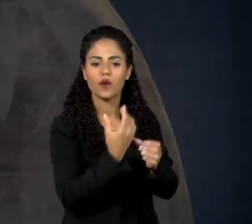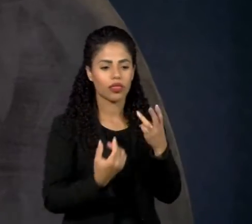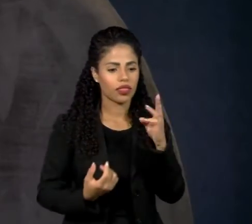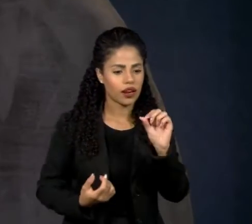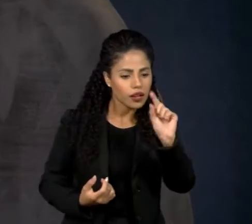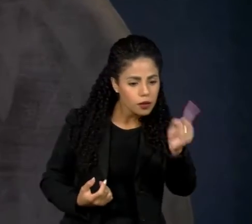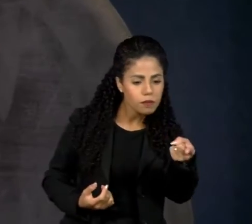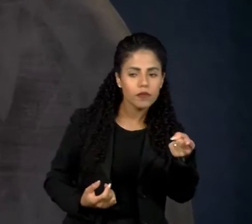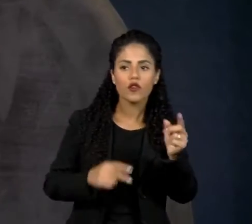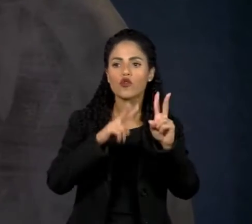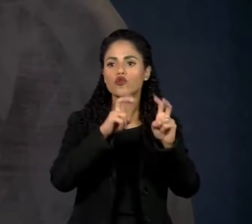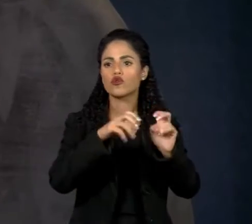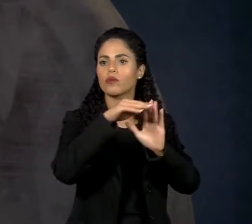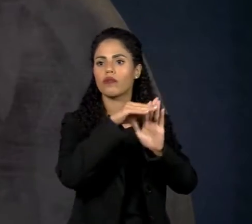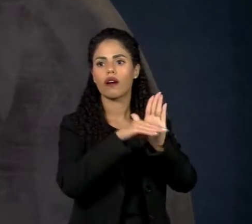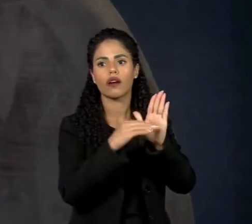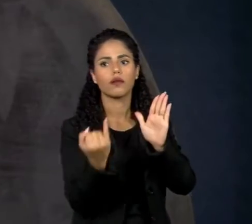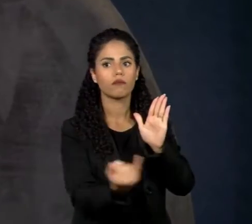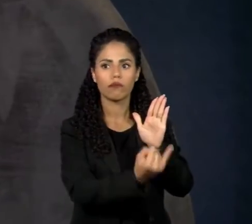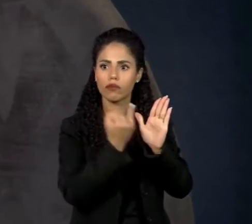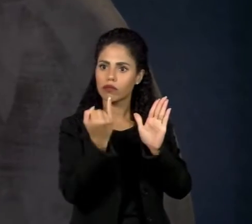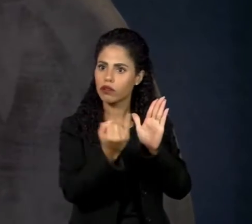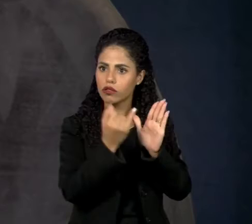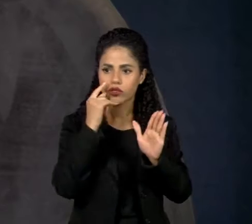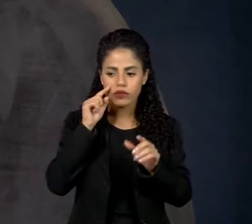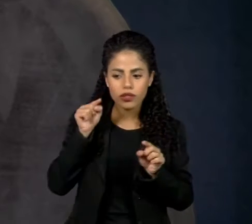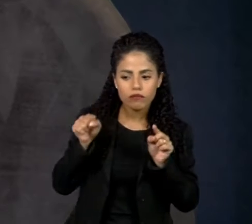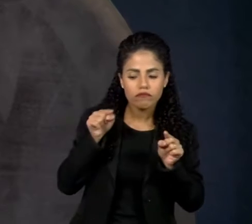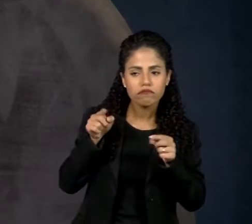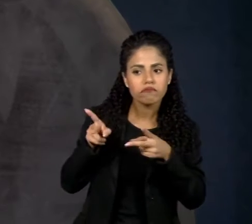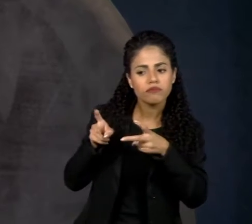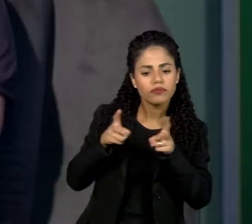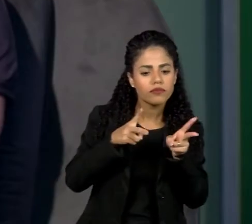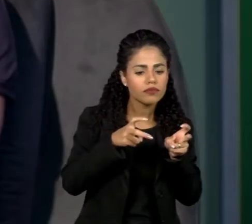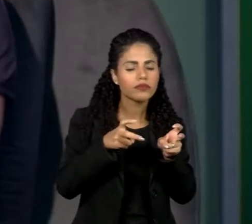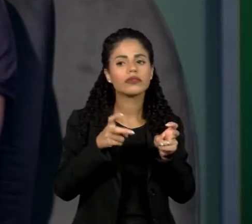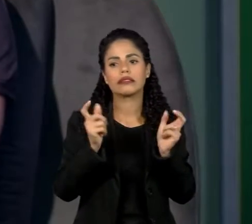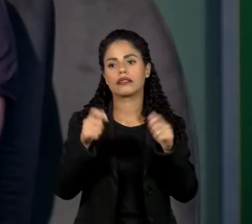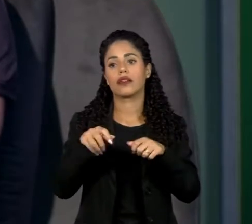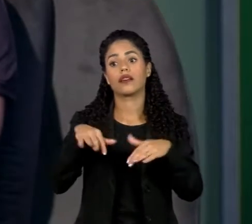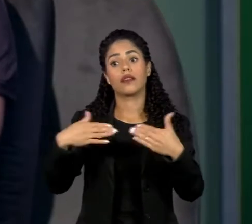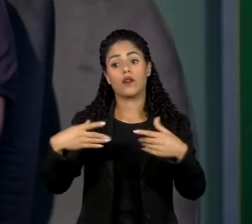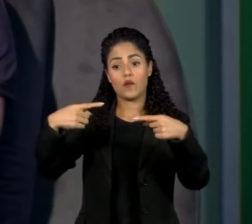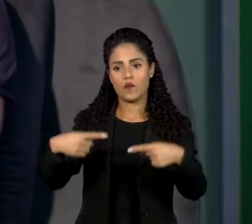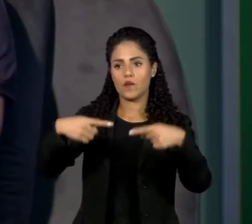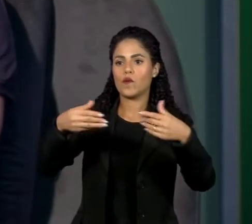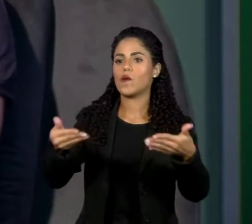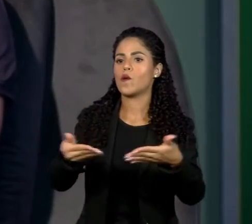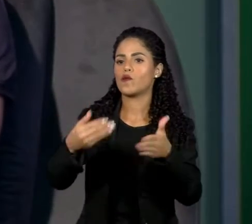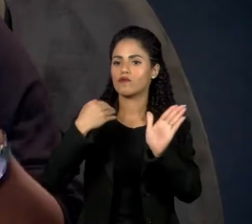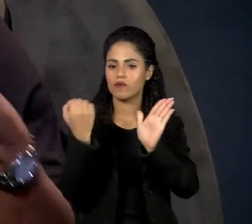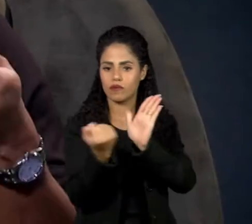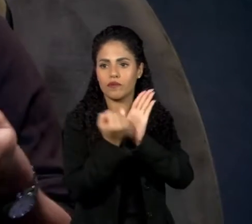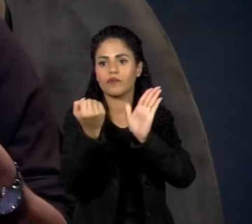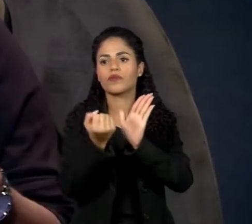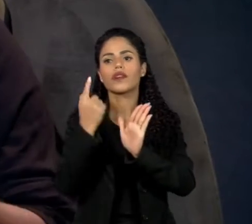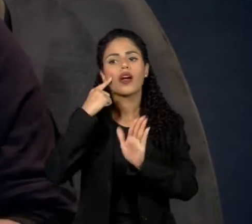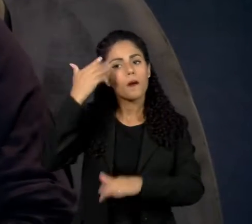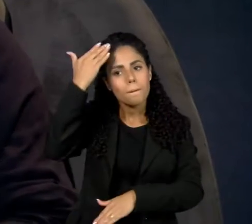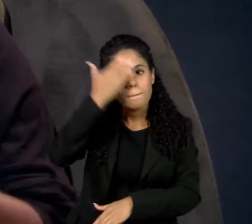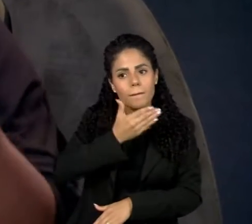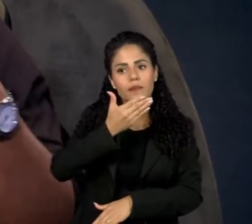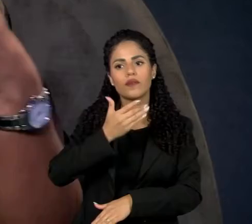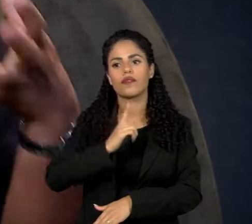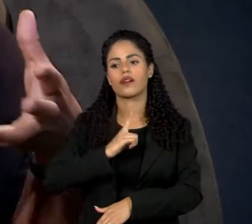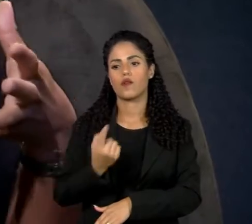pode estar falando sobre uma pauta muito mais relevante ali, naquele nicho que ele está. Então, nosso desafio maior hoje com as marcas é conseguir comprovar